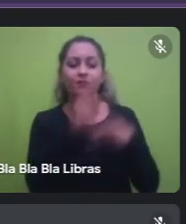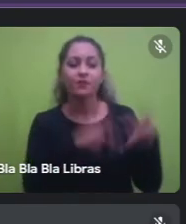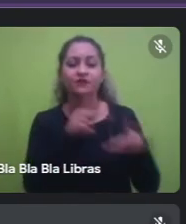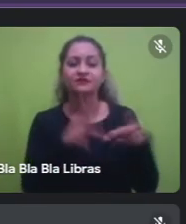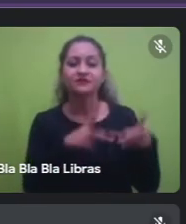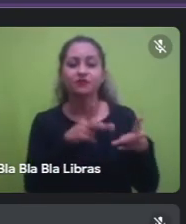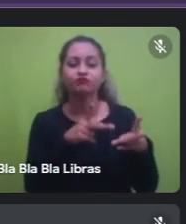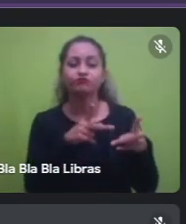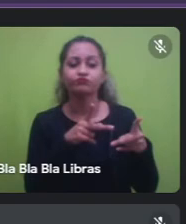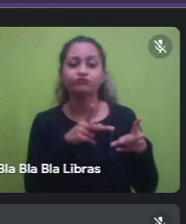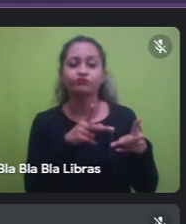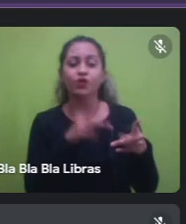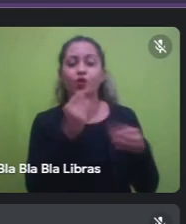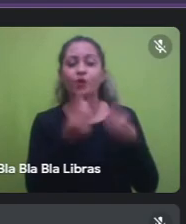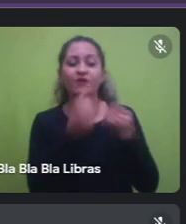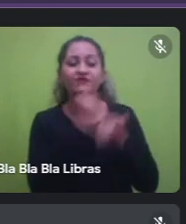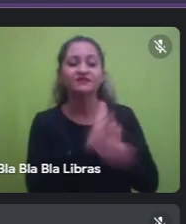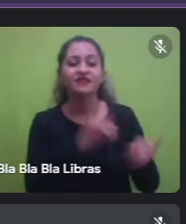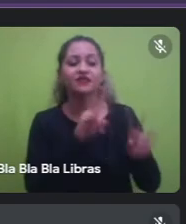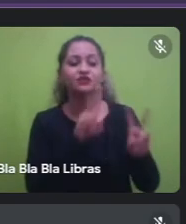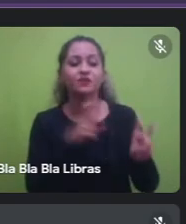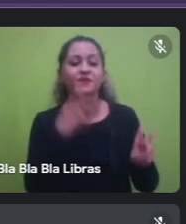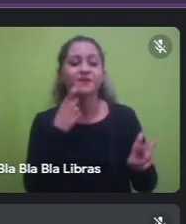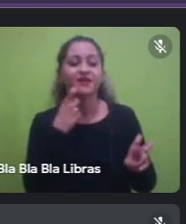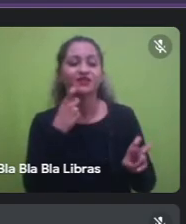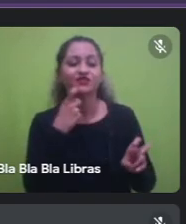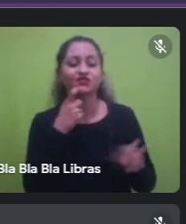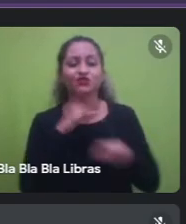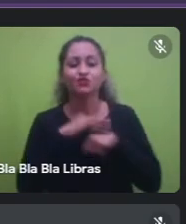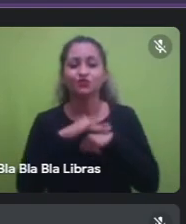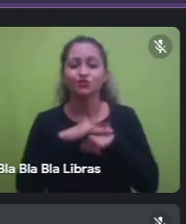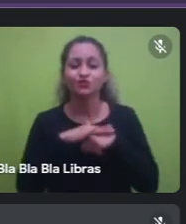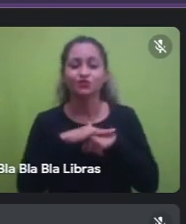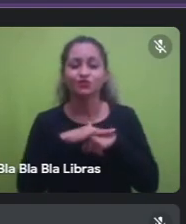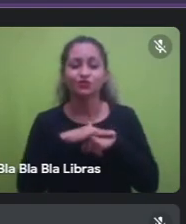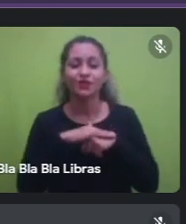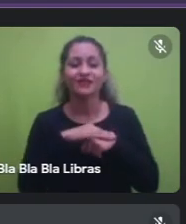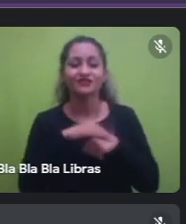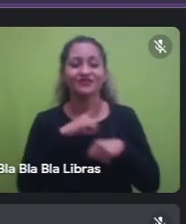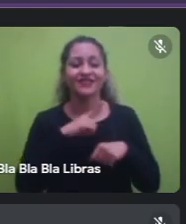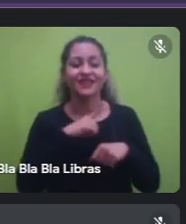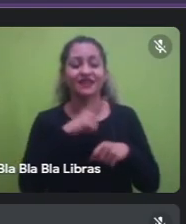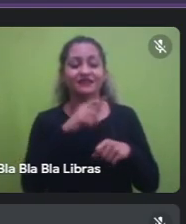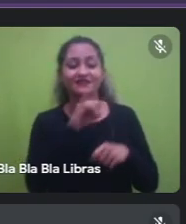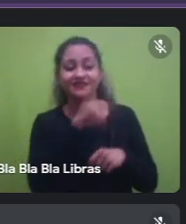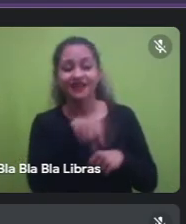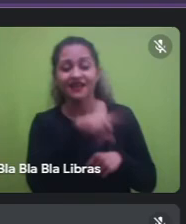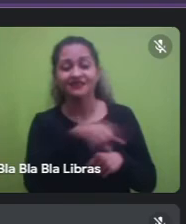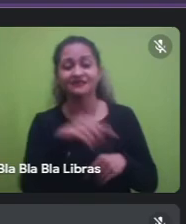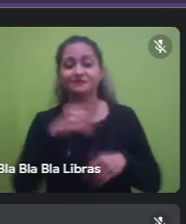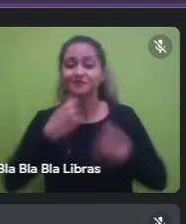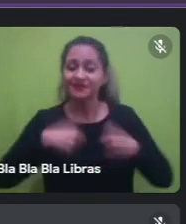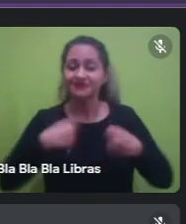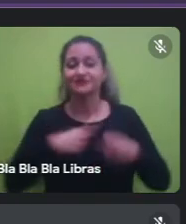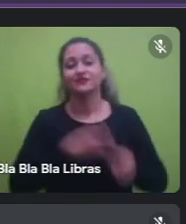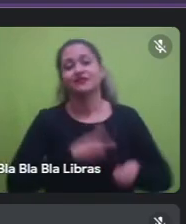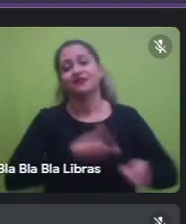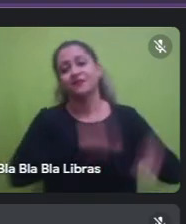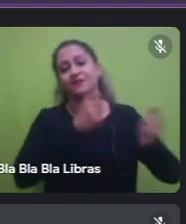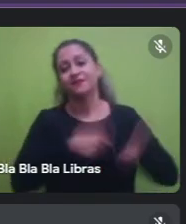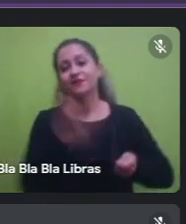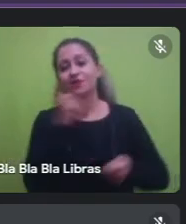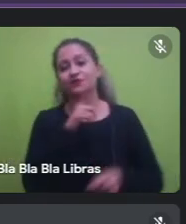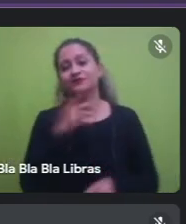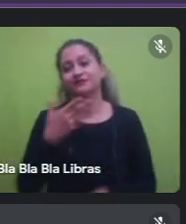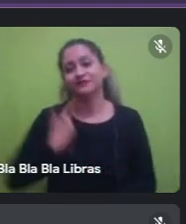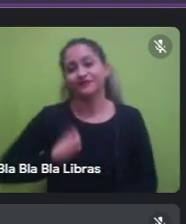do consumo de peixes contaminados, uma vez que elas dependem dessa pesca para a sua sobrevivência? Tem políticas